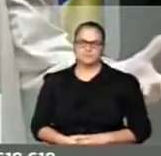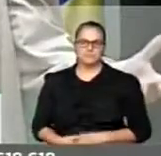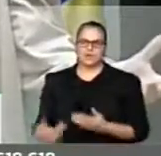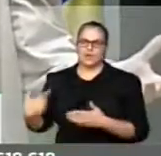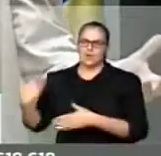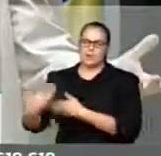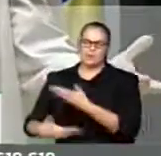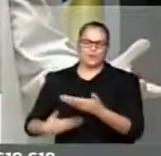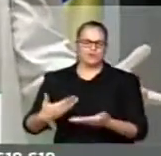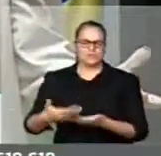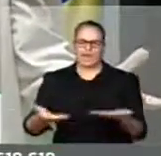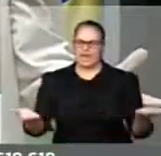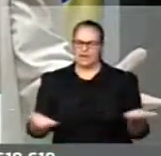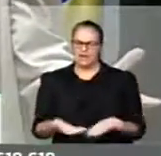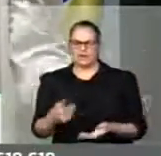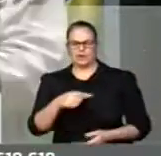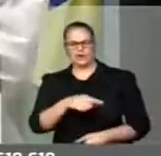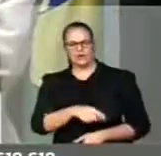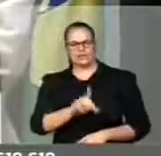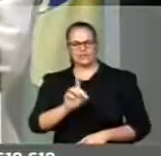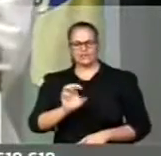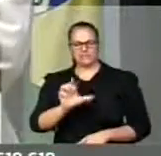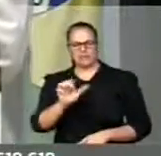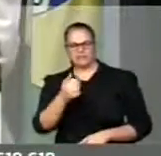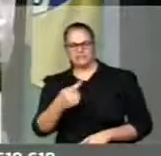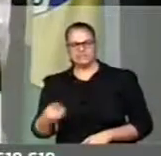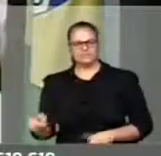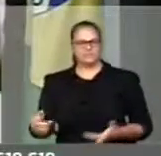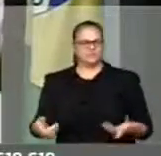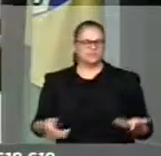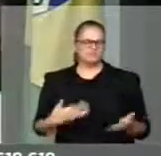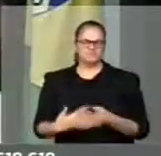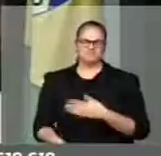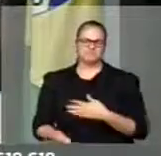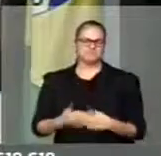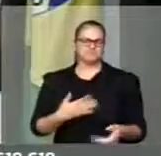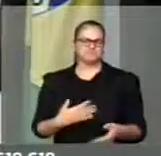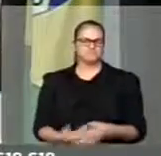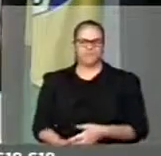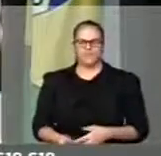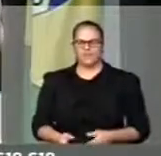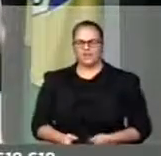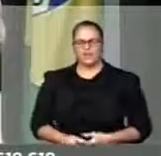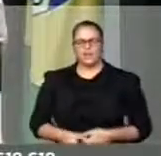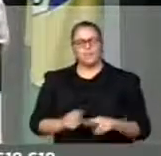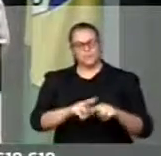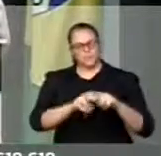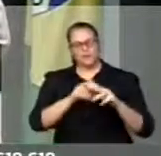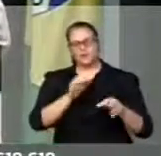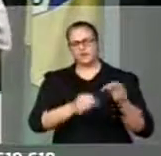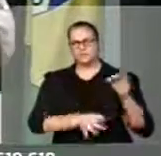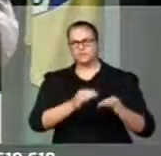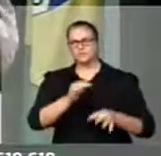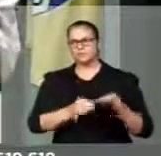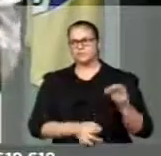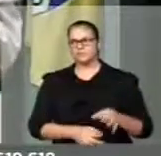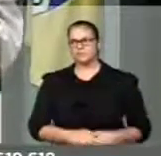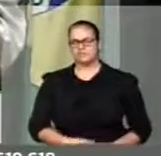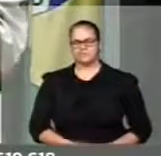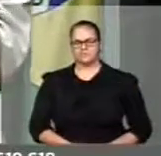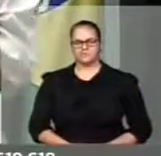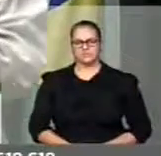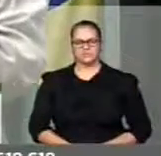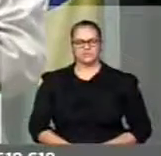delação premiada. Se há atropelos, os atropelos são da justiça. O ministro